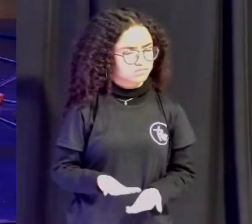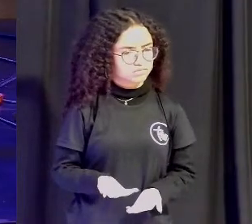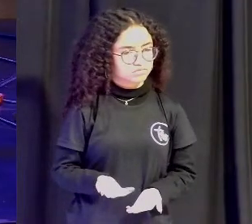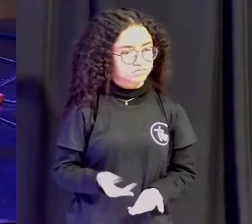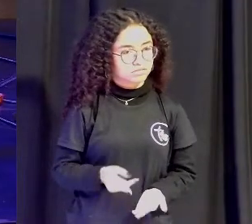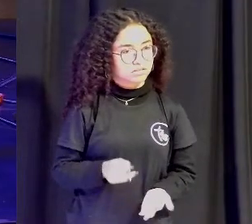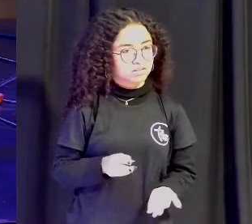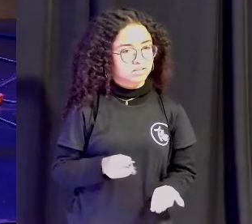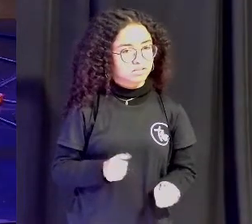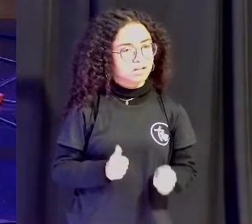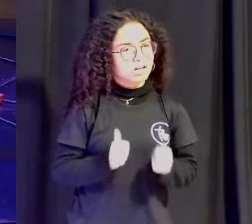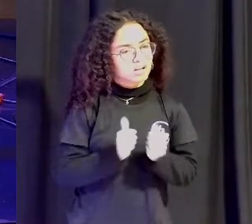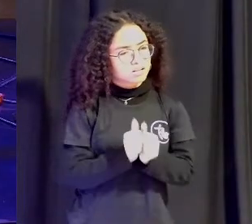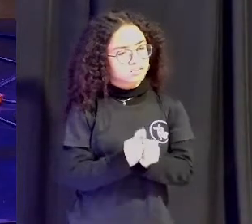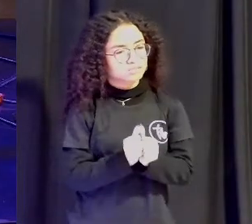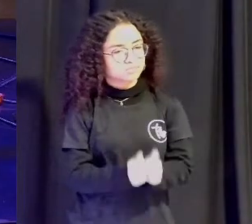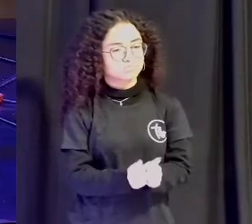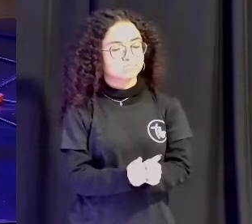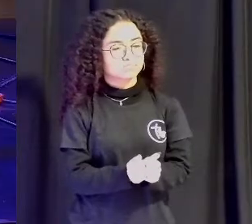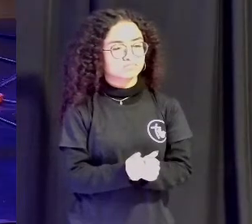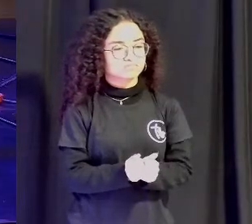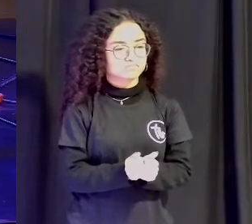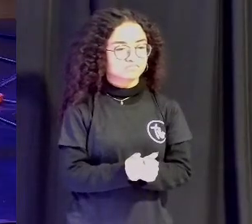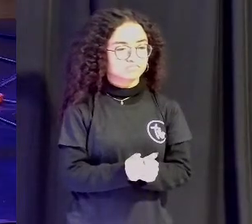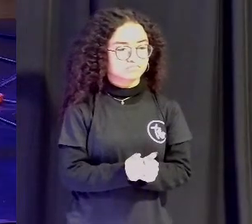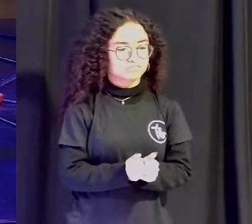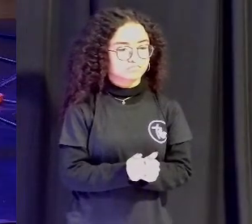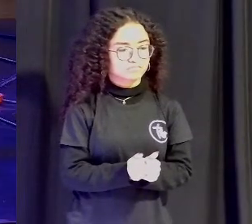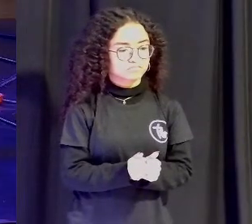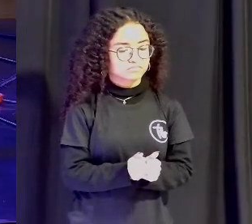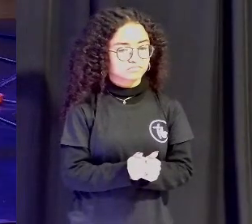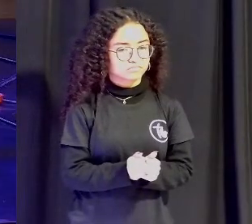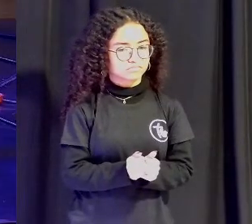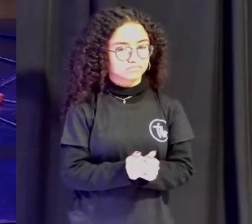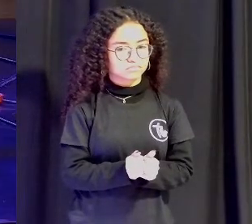a andarmos mais perto dele.